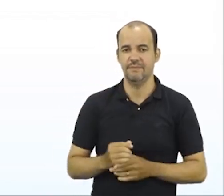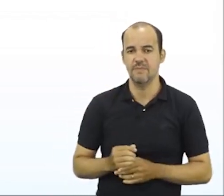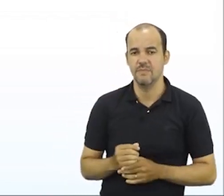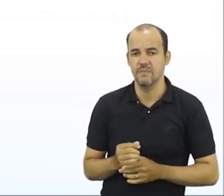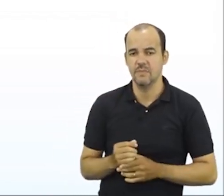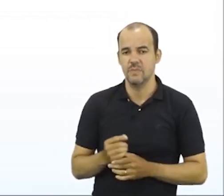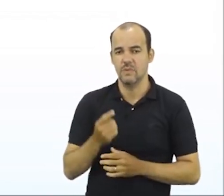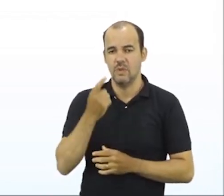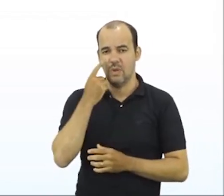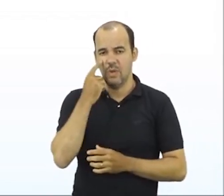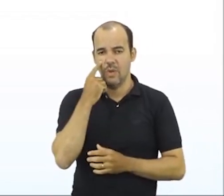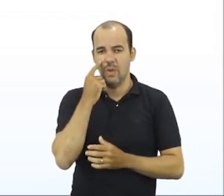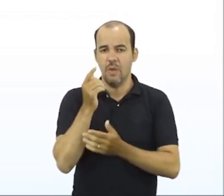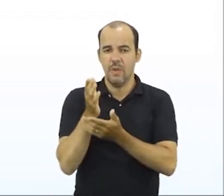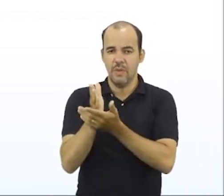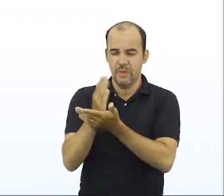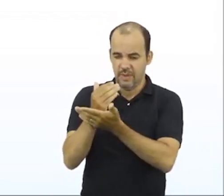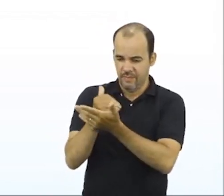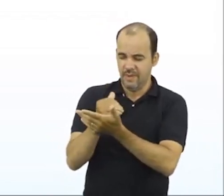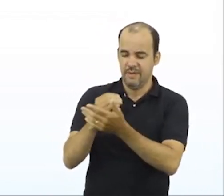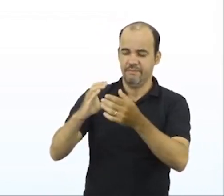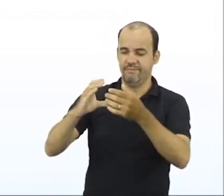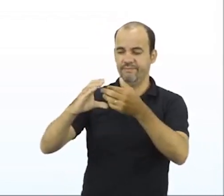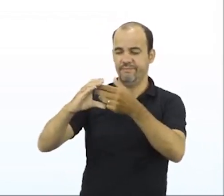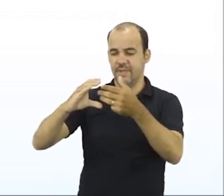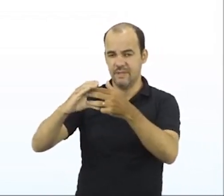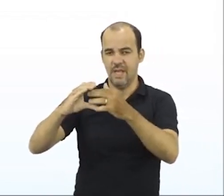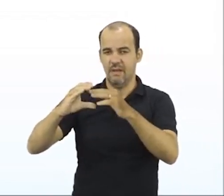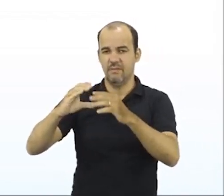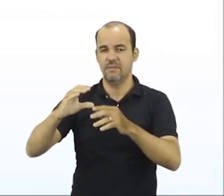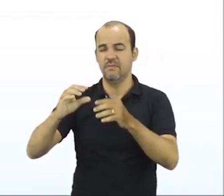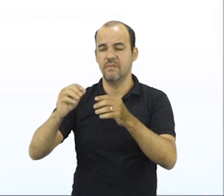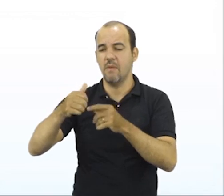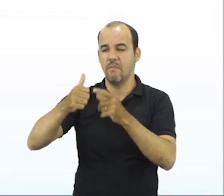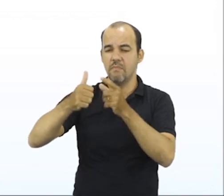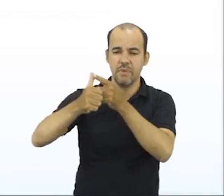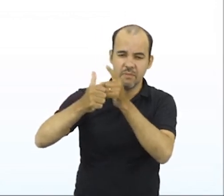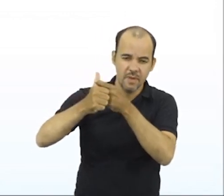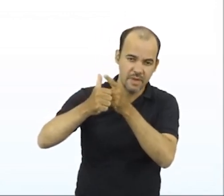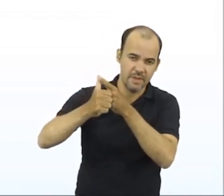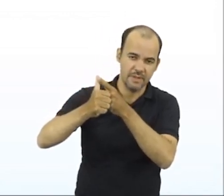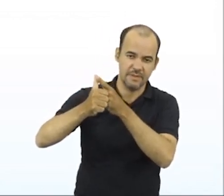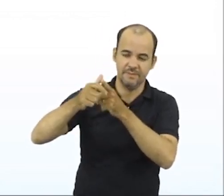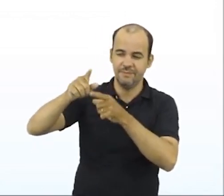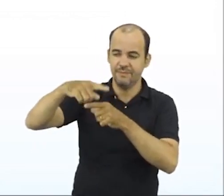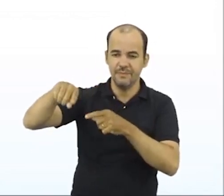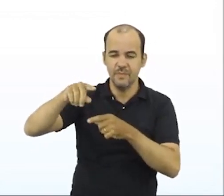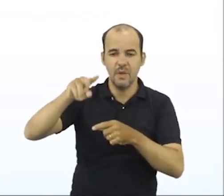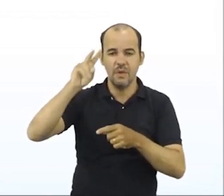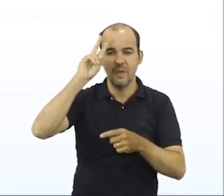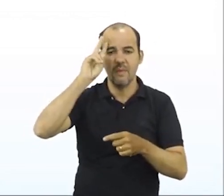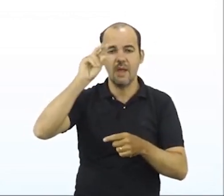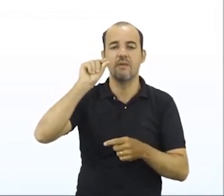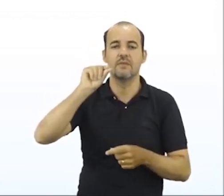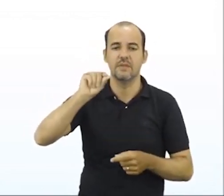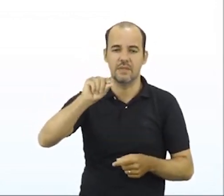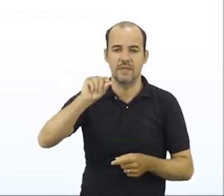Ou, tá aqui, deixa eu botar aqui, partes, pronto, da célula. A primeira parte que eu preciso que vocês não esqueçam